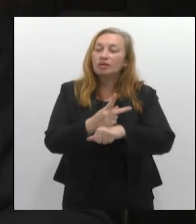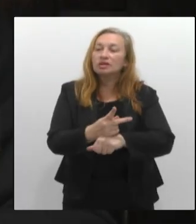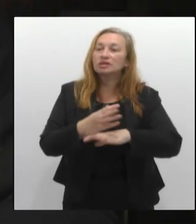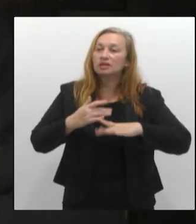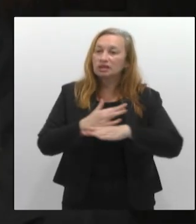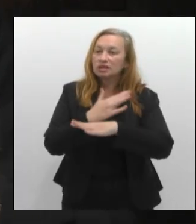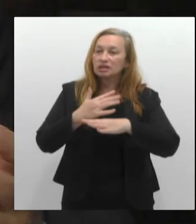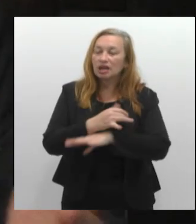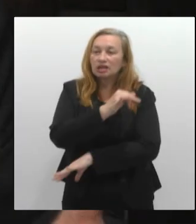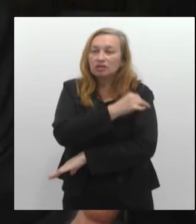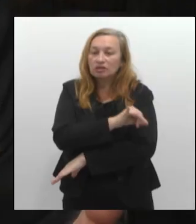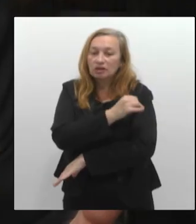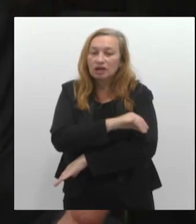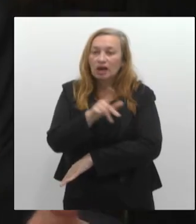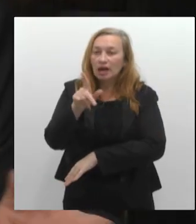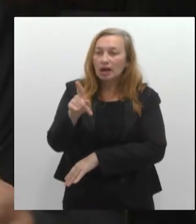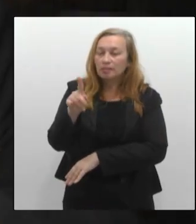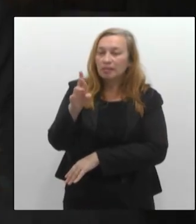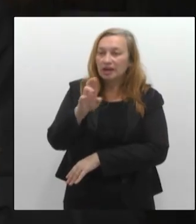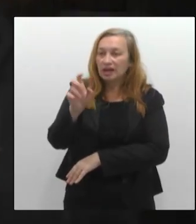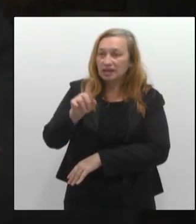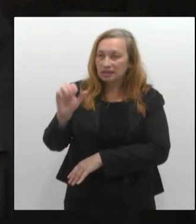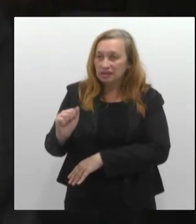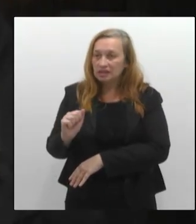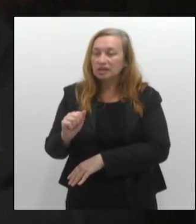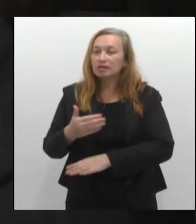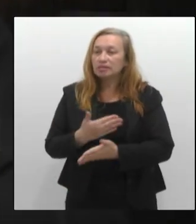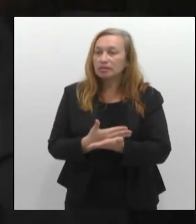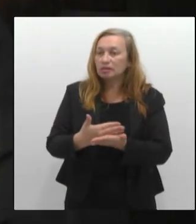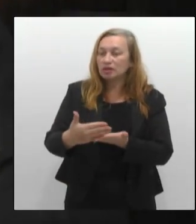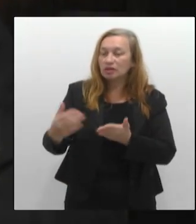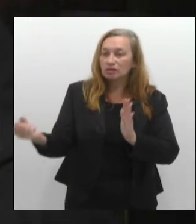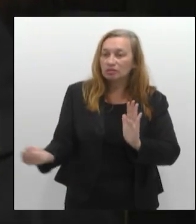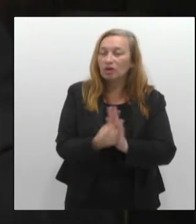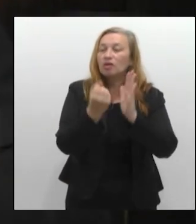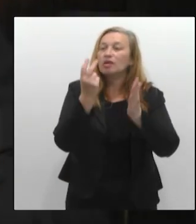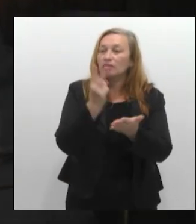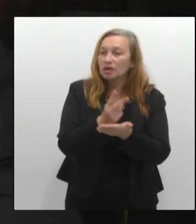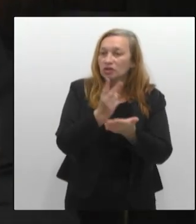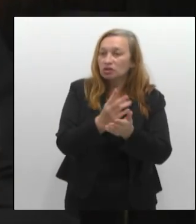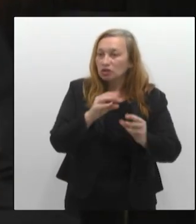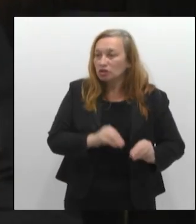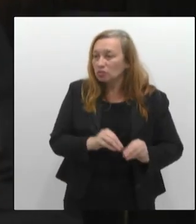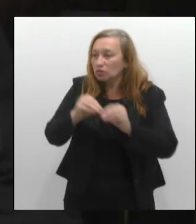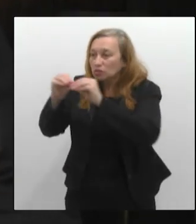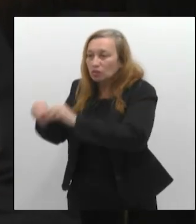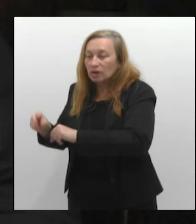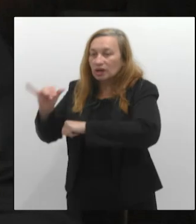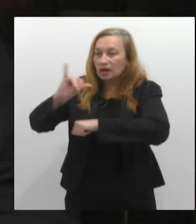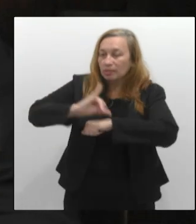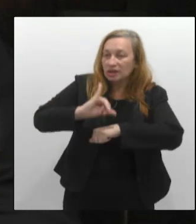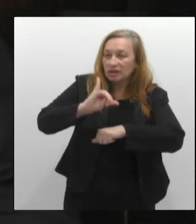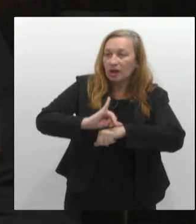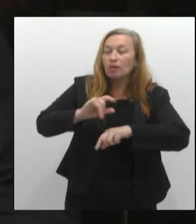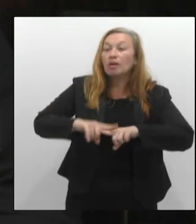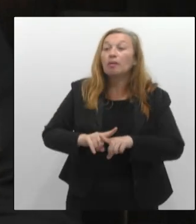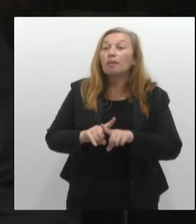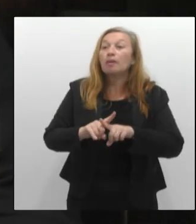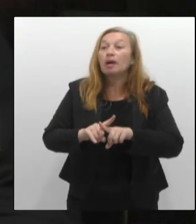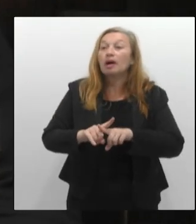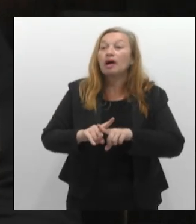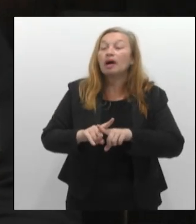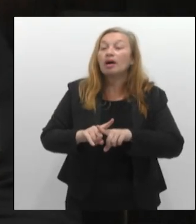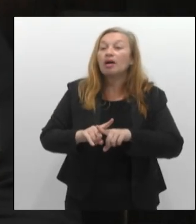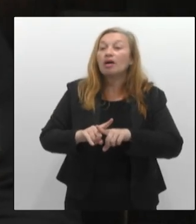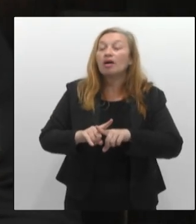prelazia marcou o início e mesmo depois que não é mais capital federal, capital do Império, continua marcando também a